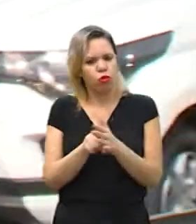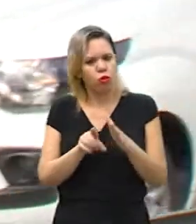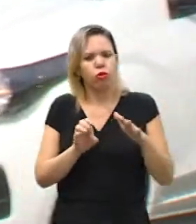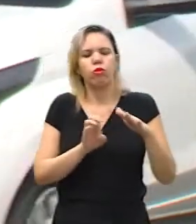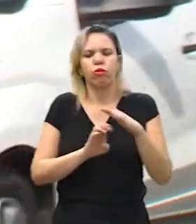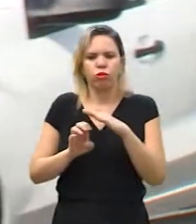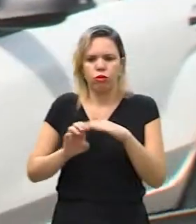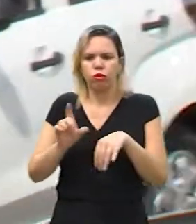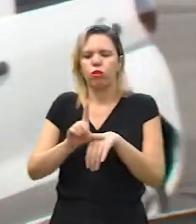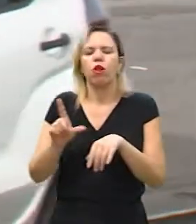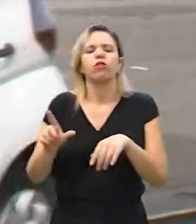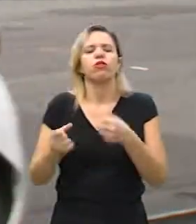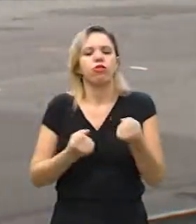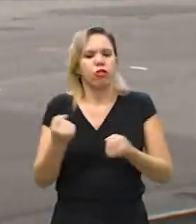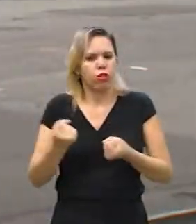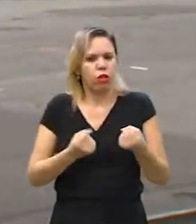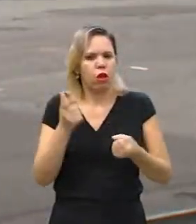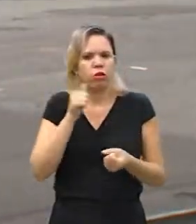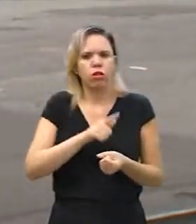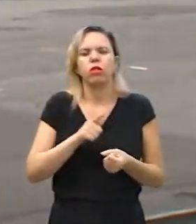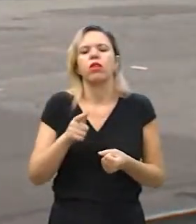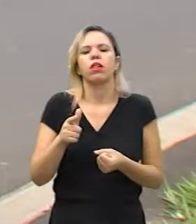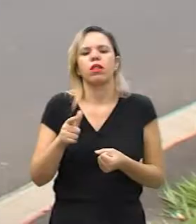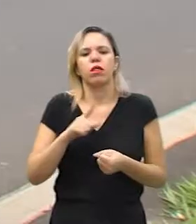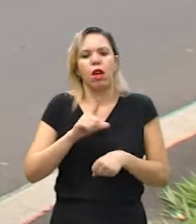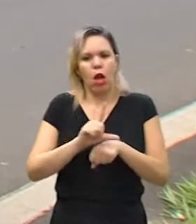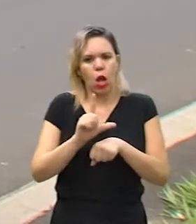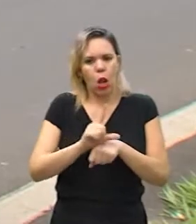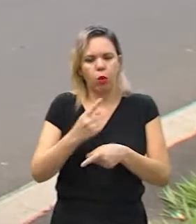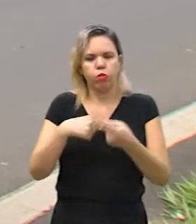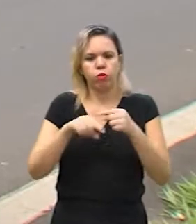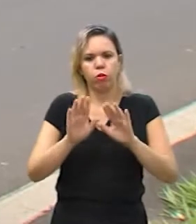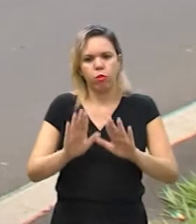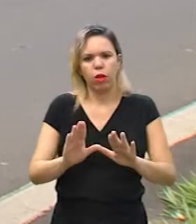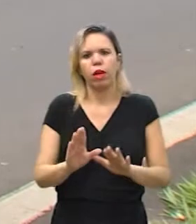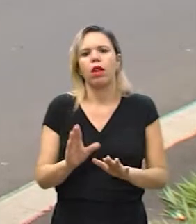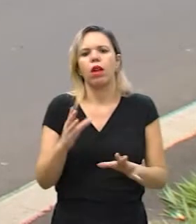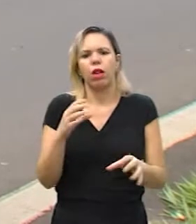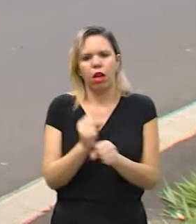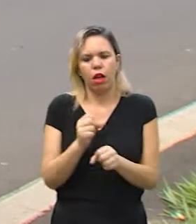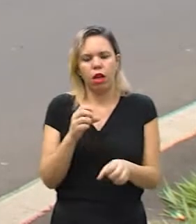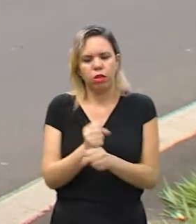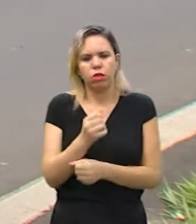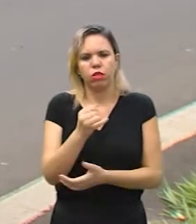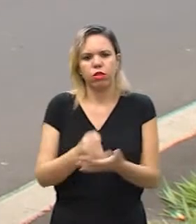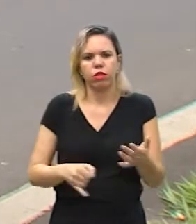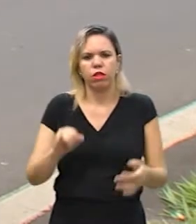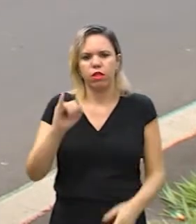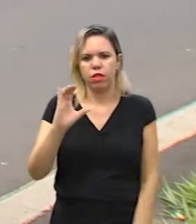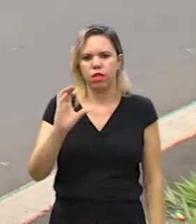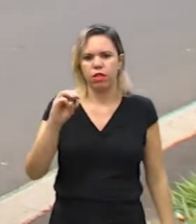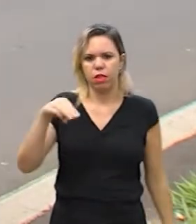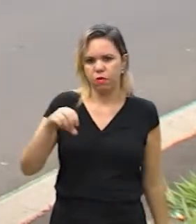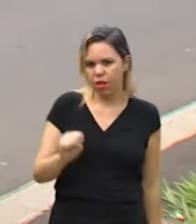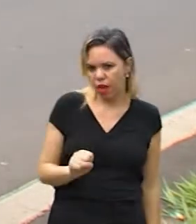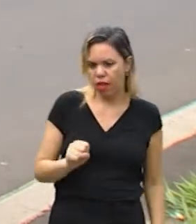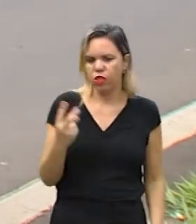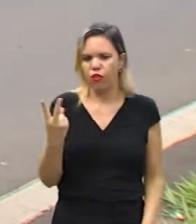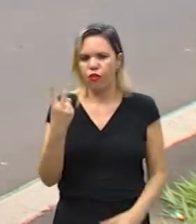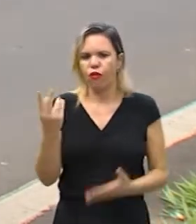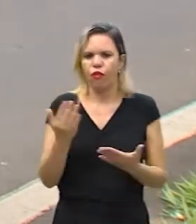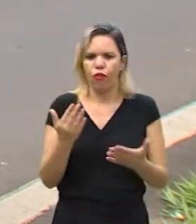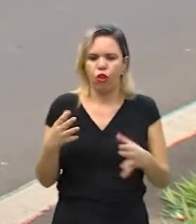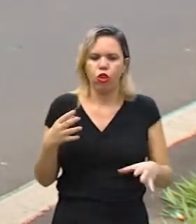de carro consiga movimentar sua loja atualmente o ICMS é calculado sobre 10 por cento do valor